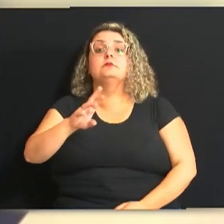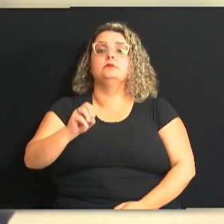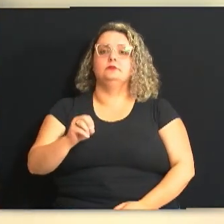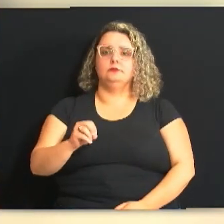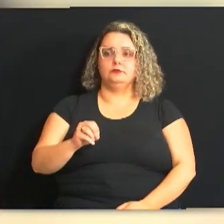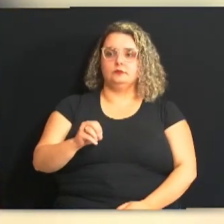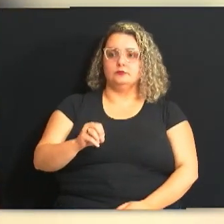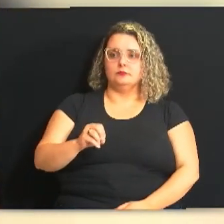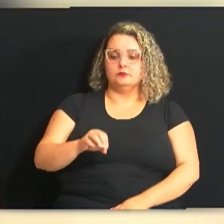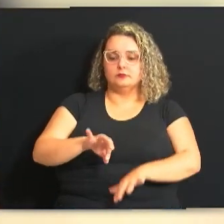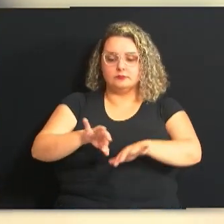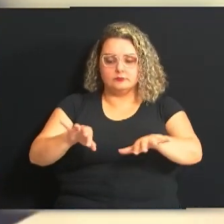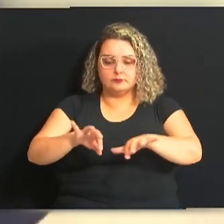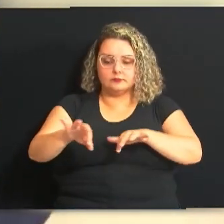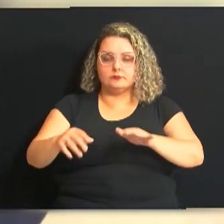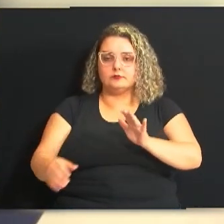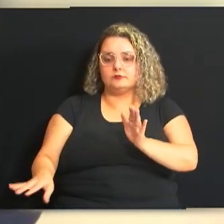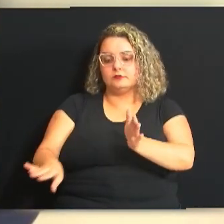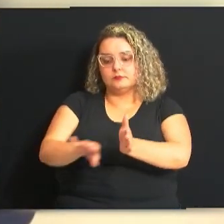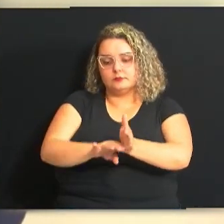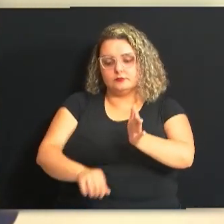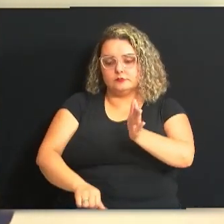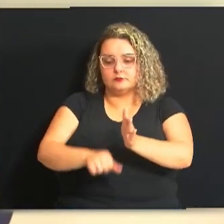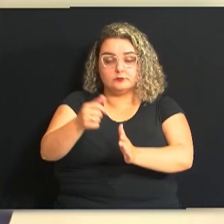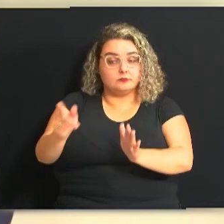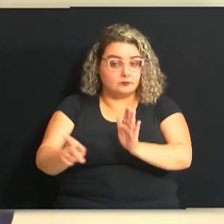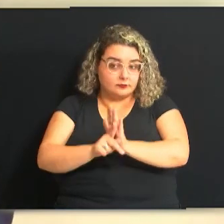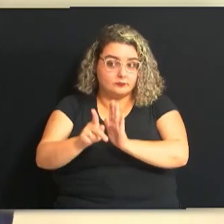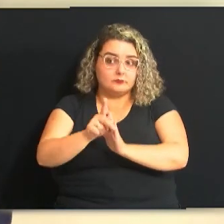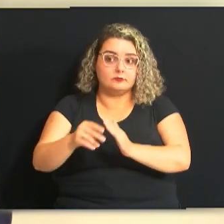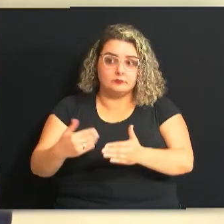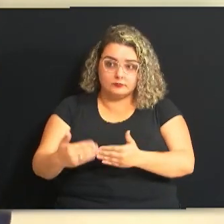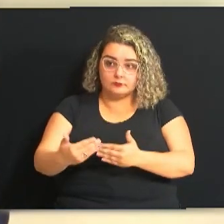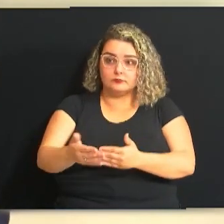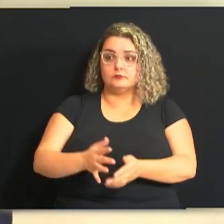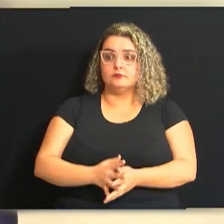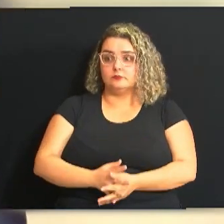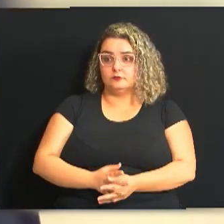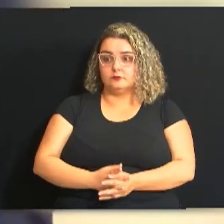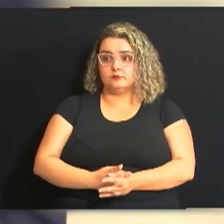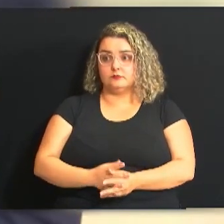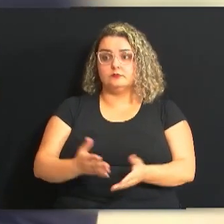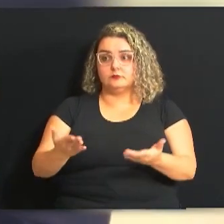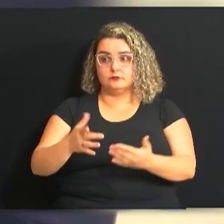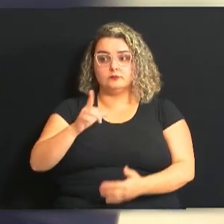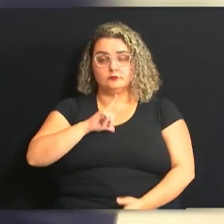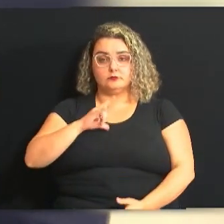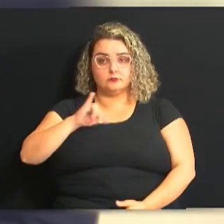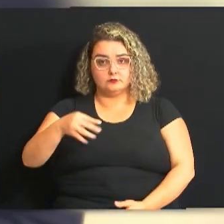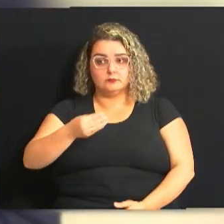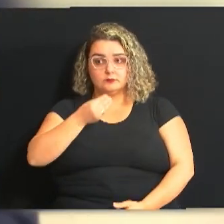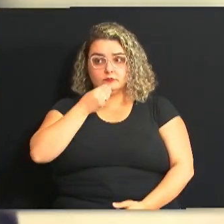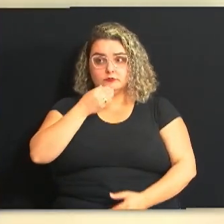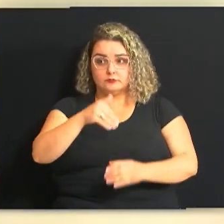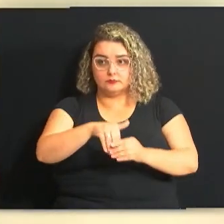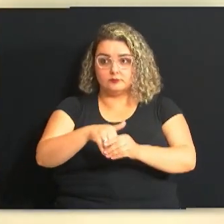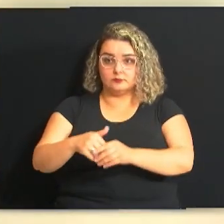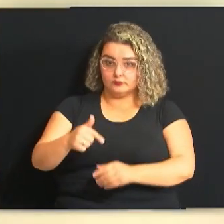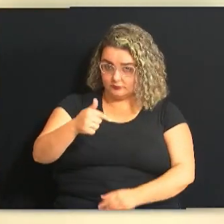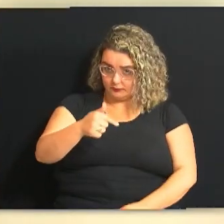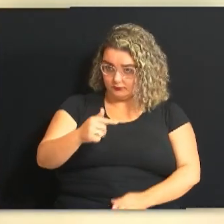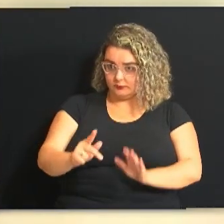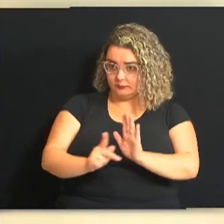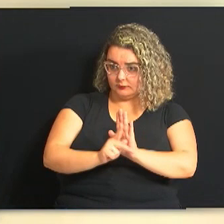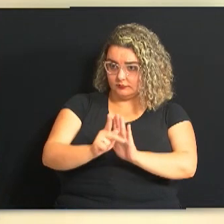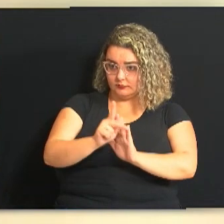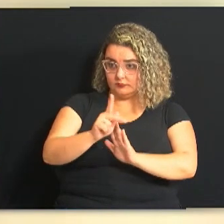os primeiros projetos, onde passam os primeiros projetos, e hoje nós tivemos a oportunidade de votar 7